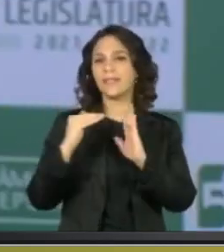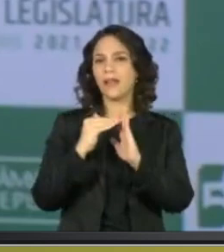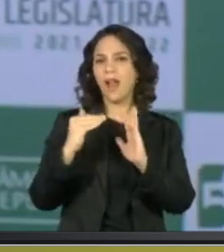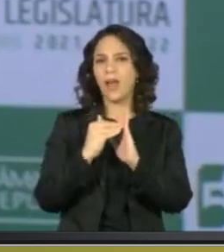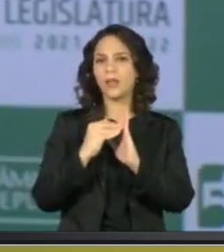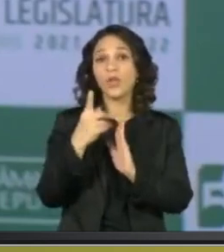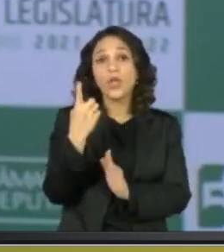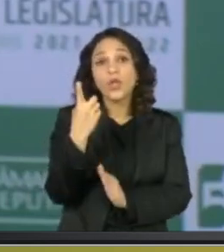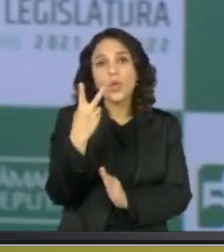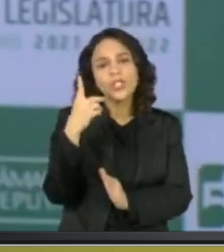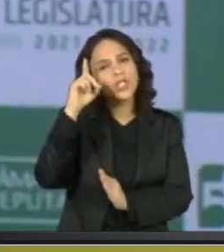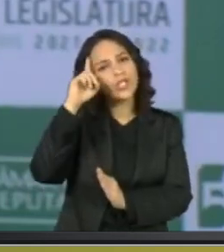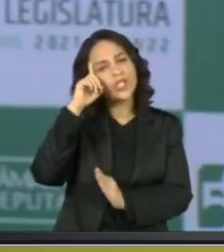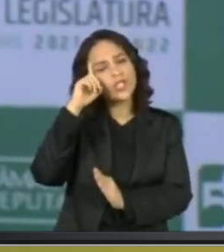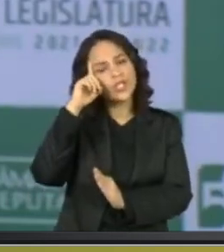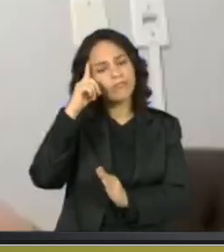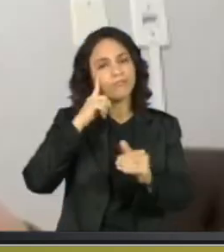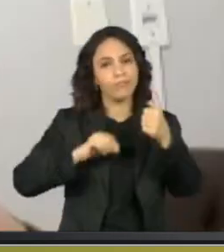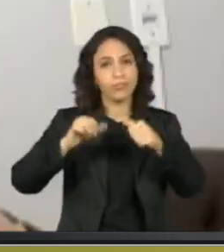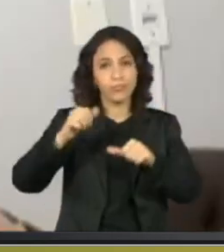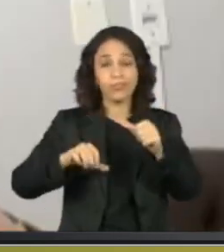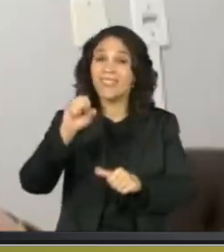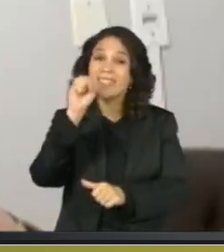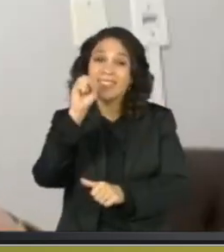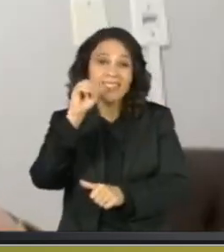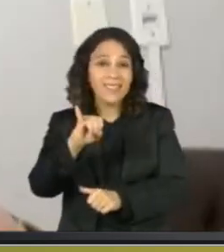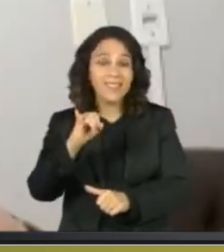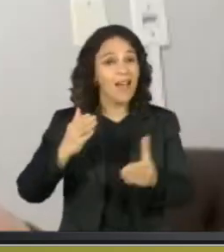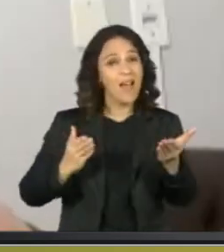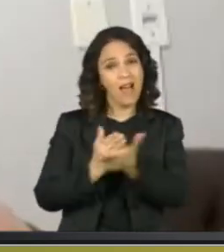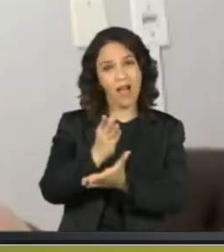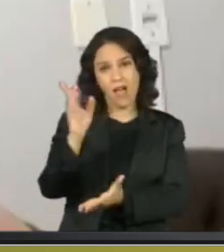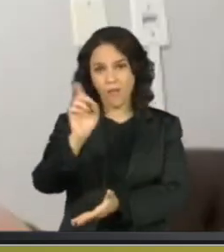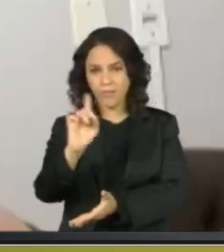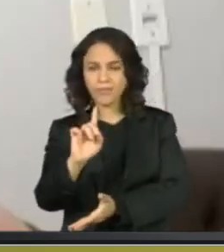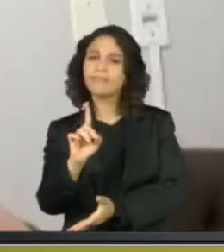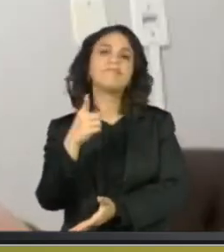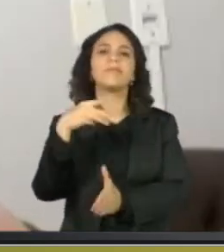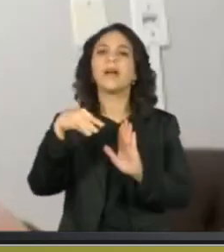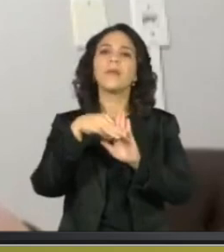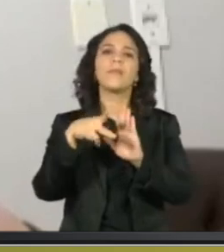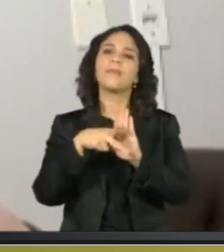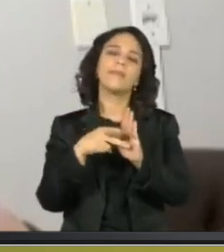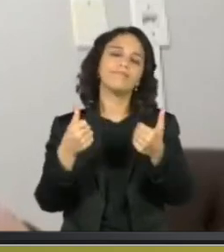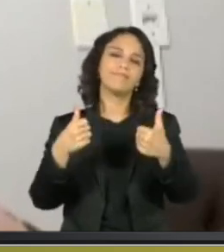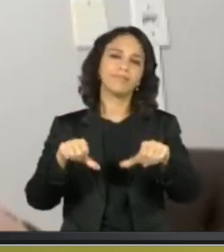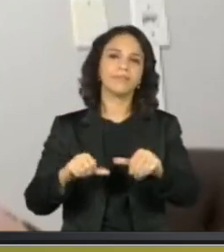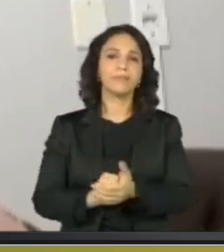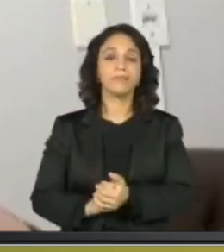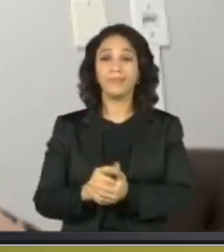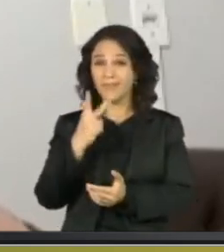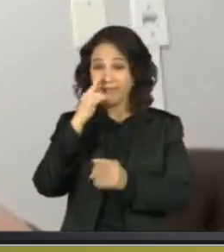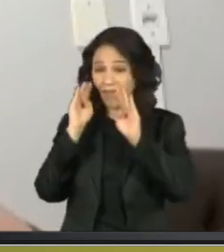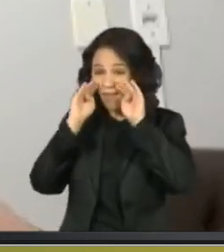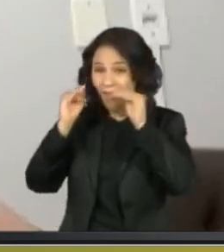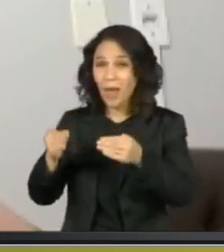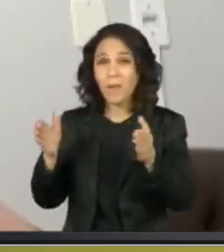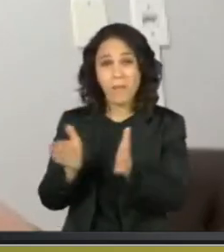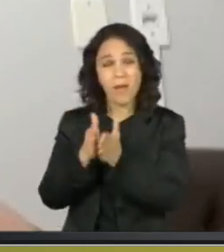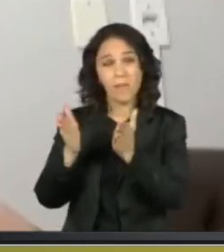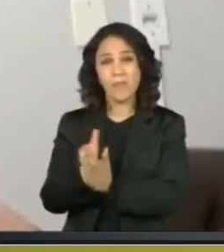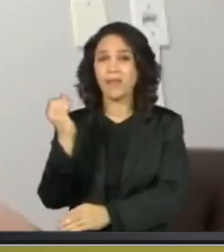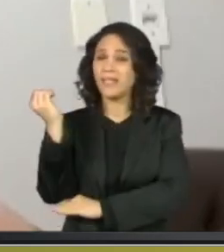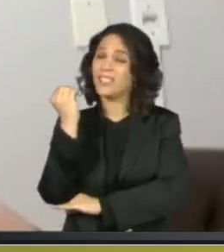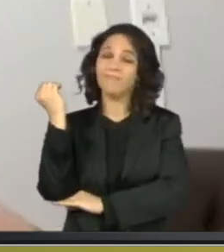Caso contrário, a MP perde a validade. Está muito longe de atender a uma realidade de pobreza e extrema pobreza. Nós